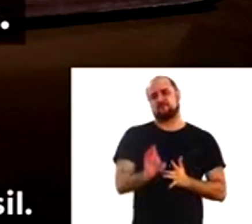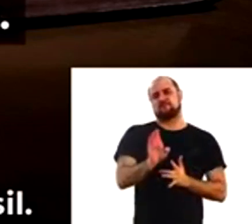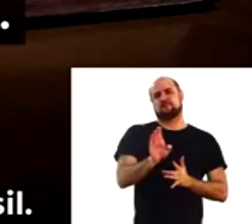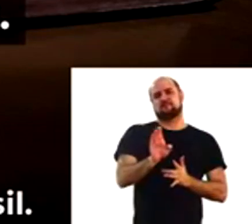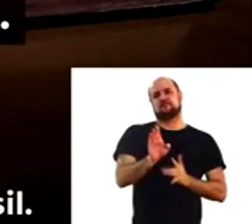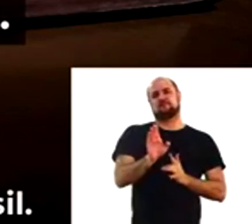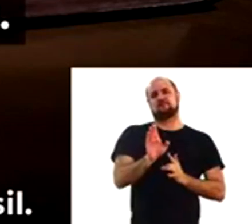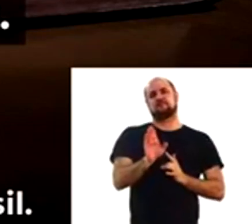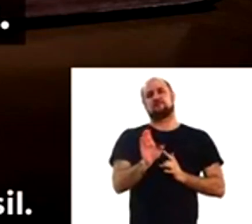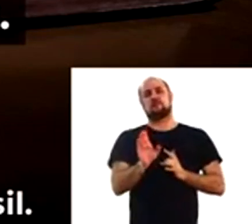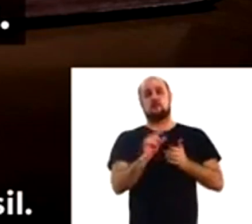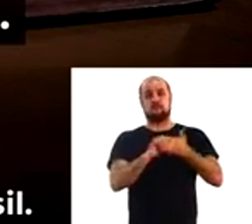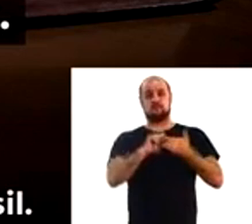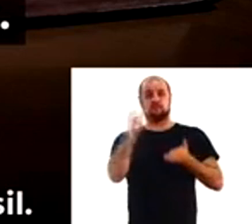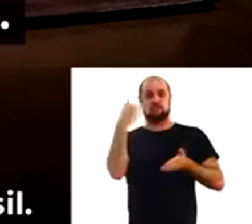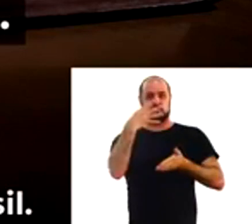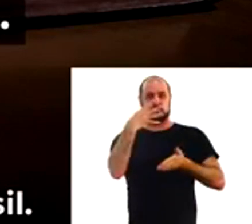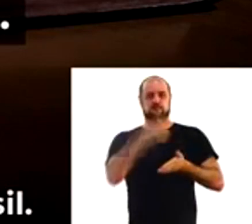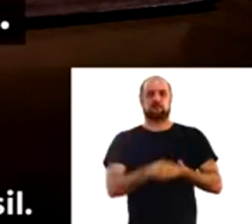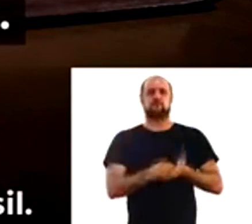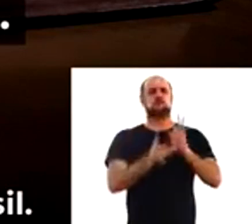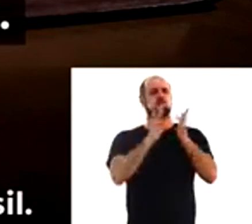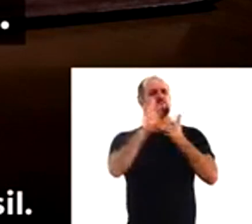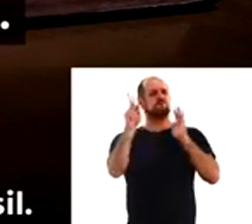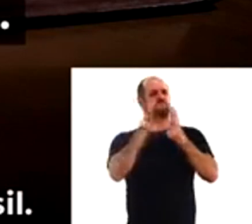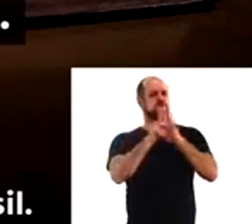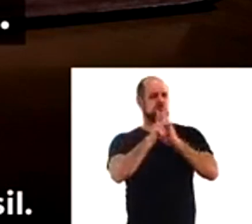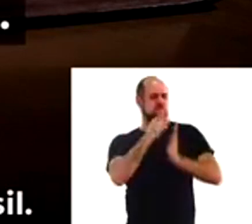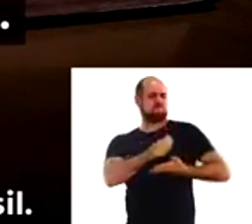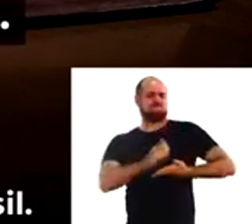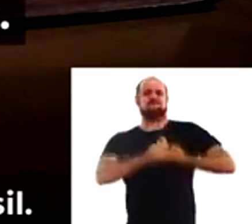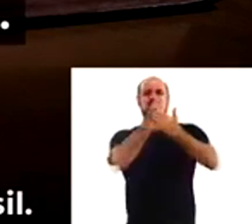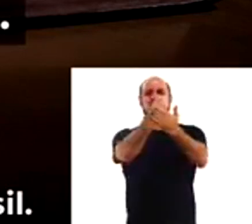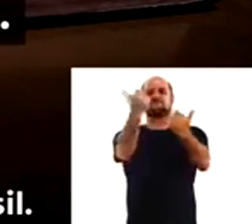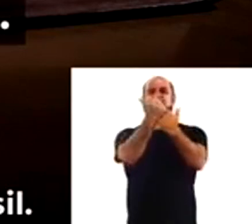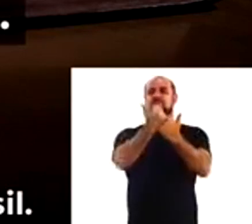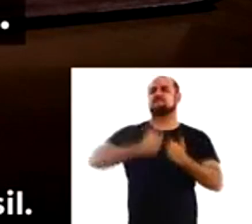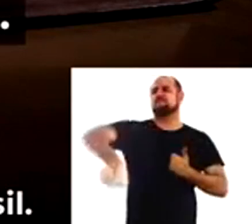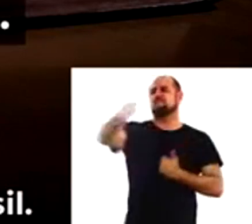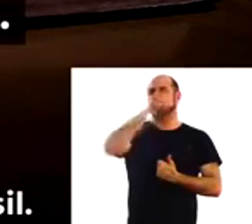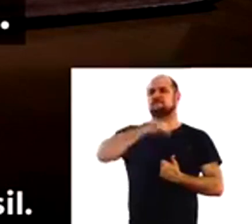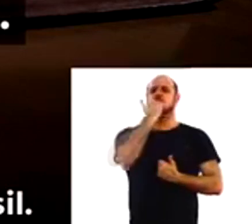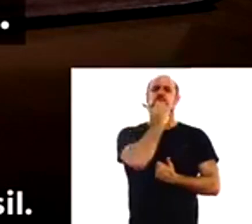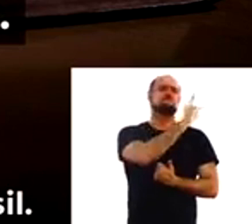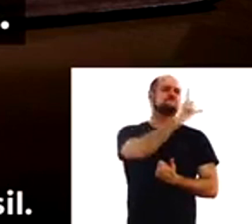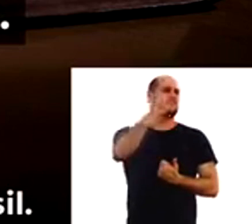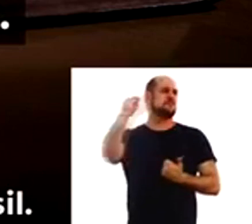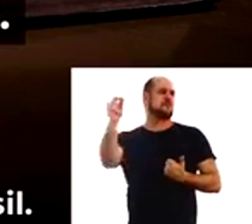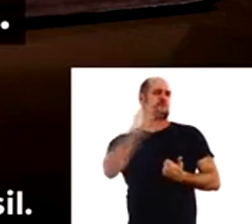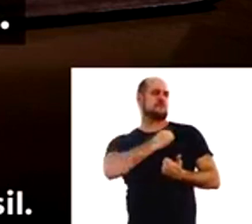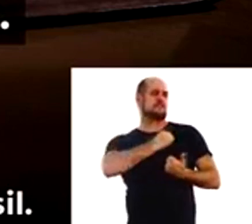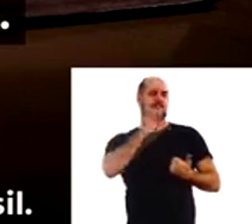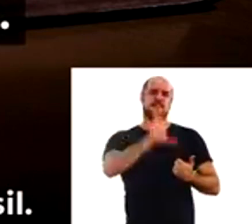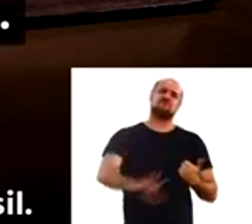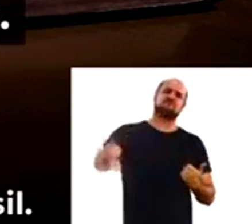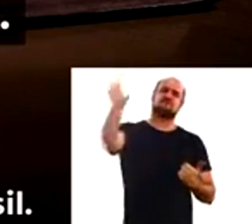qual, diz no versículo 14, a si mesmo se deu por nós, a fim de remir-nos de toda iniquidade